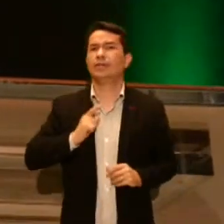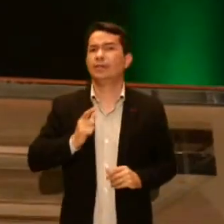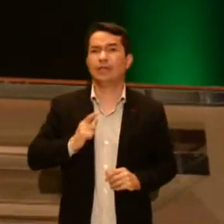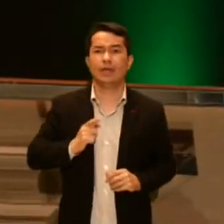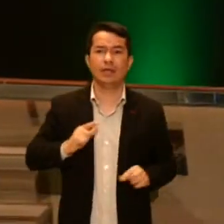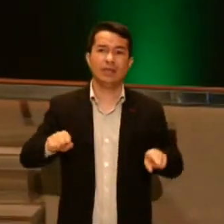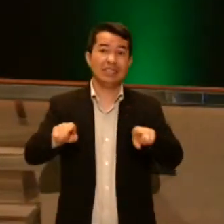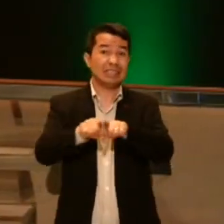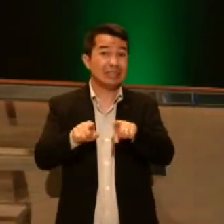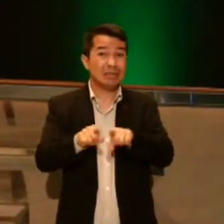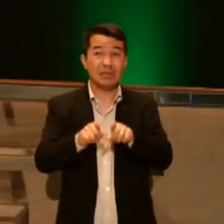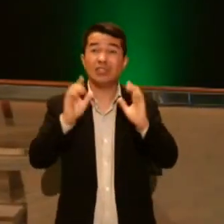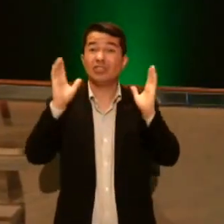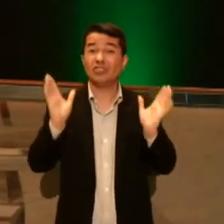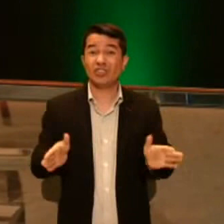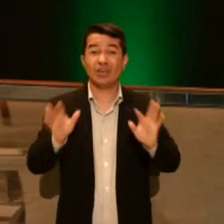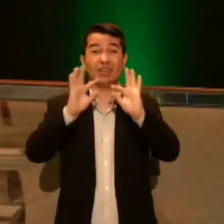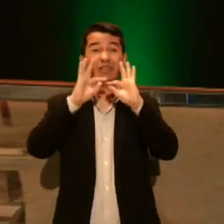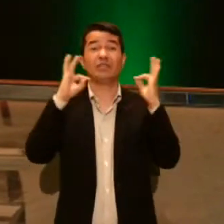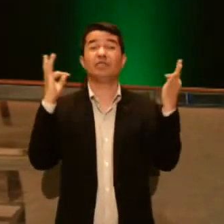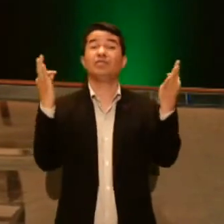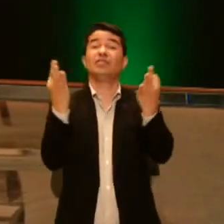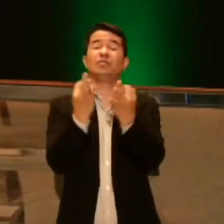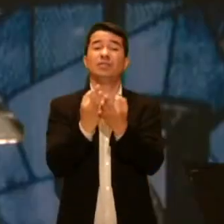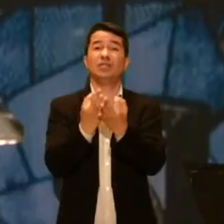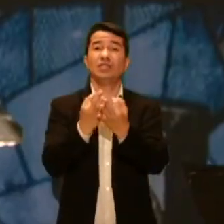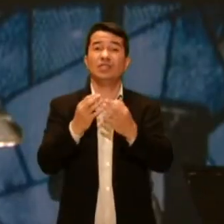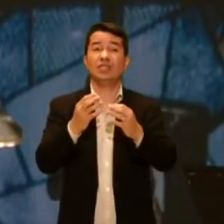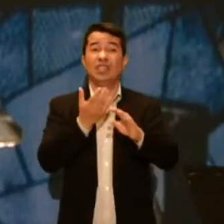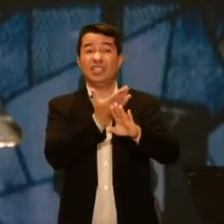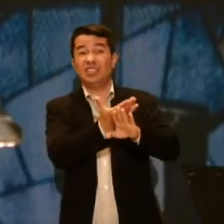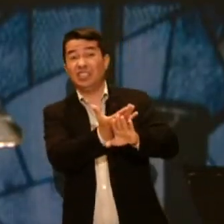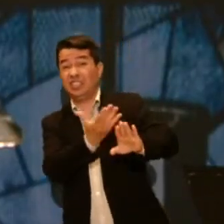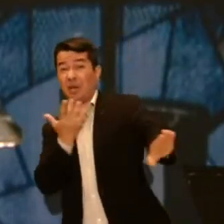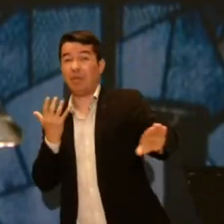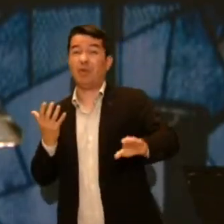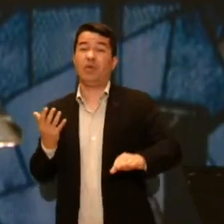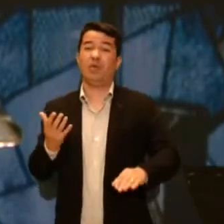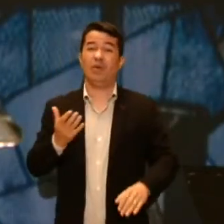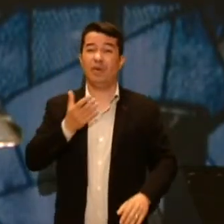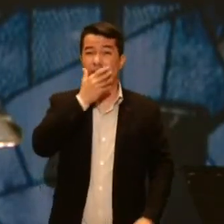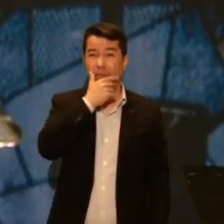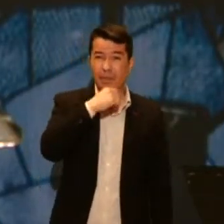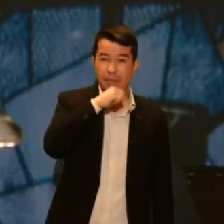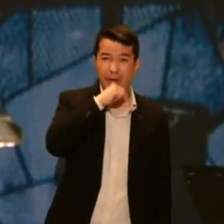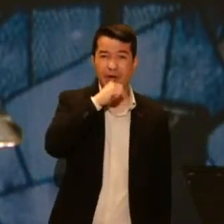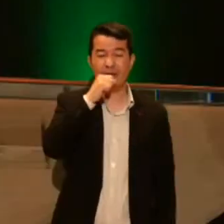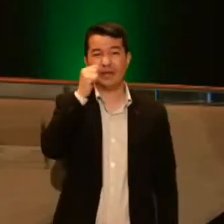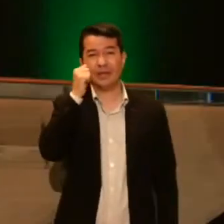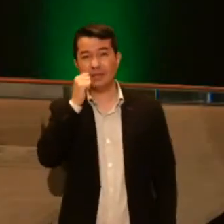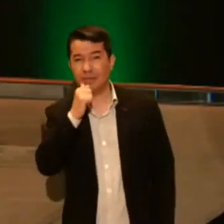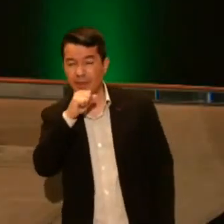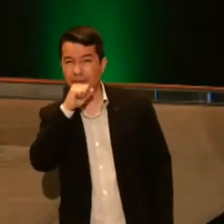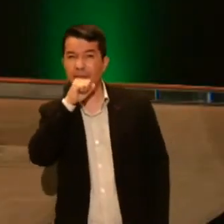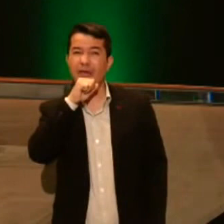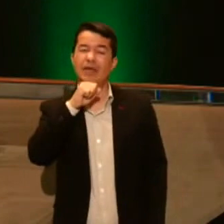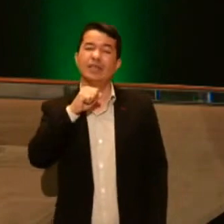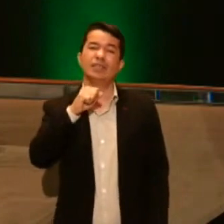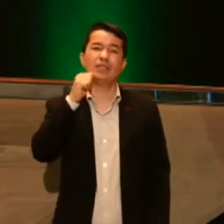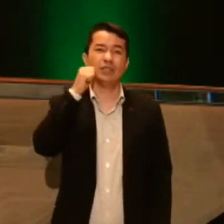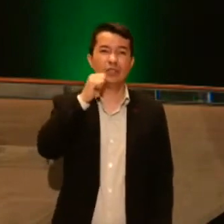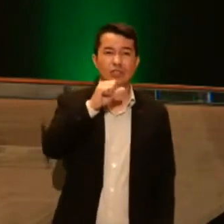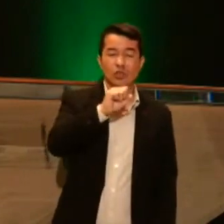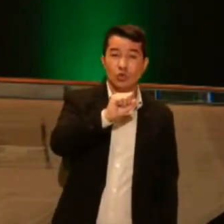eles tinham rompido, não é? Com o papai e a mamãe do marido, sogro e sogra, não é? Da